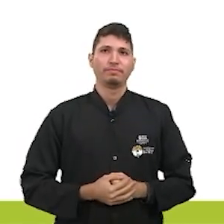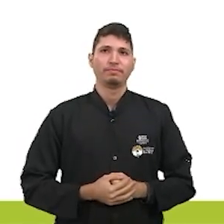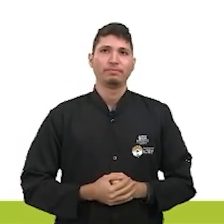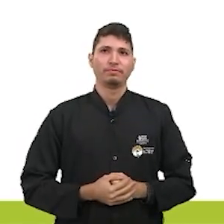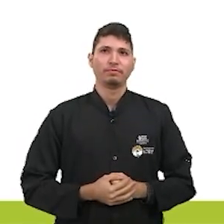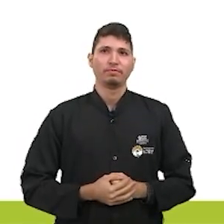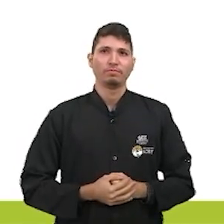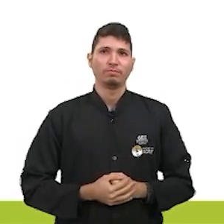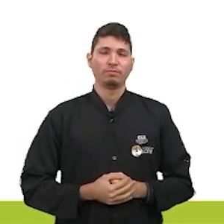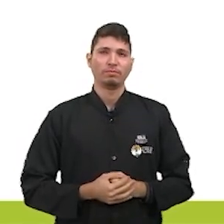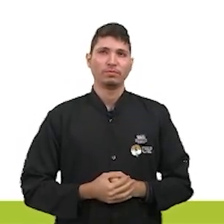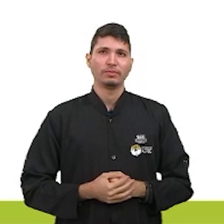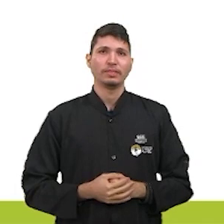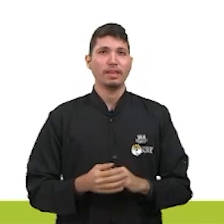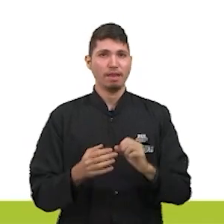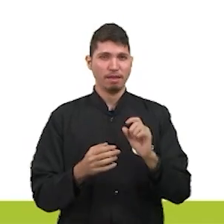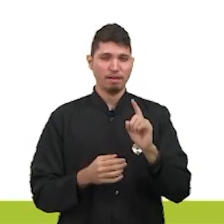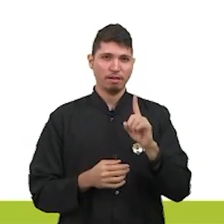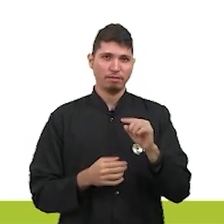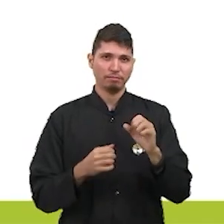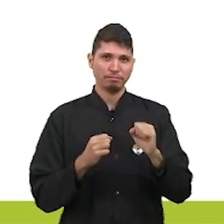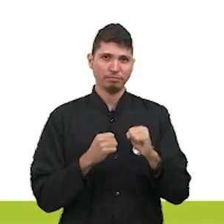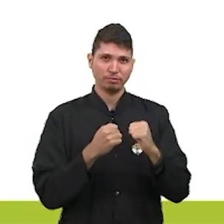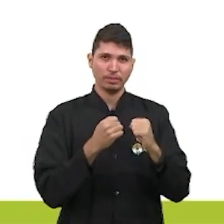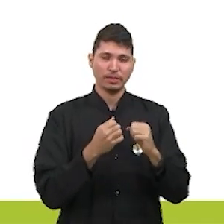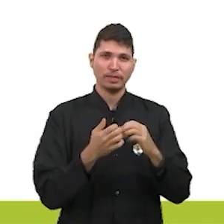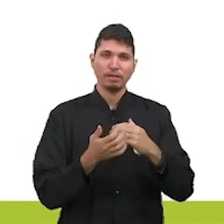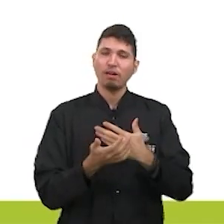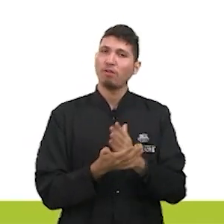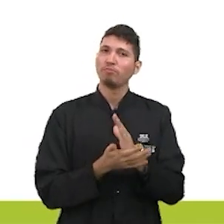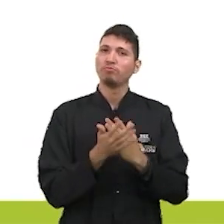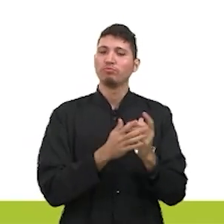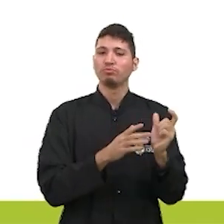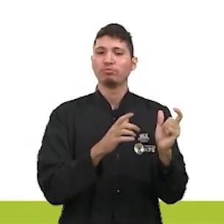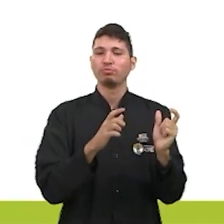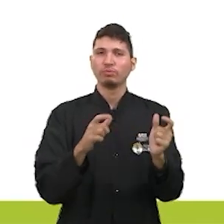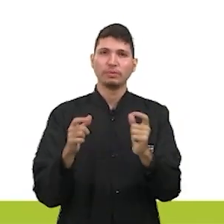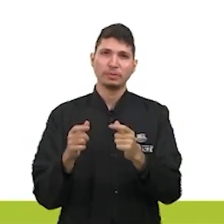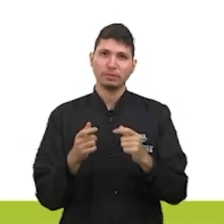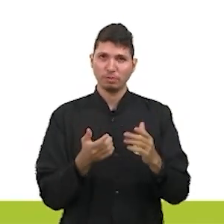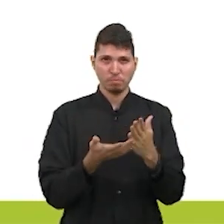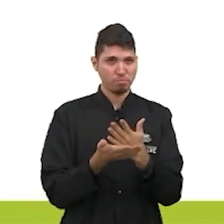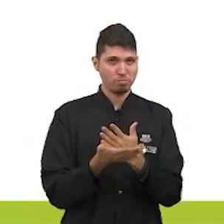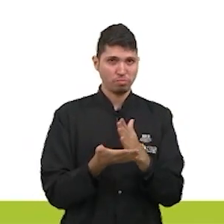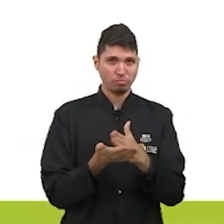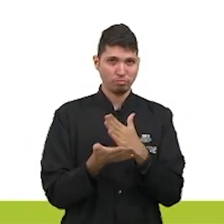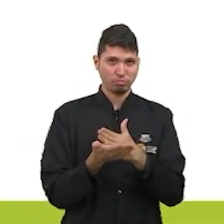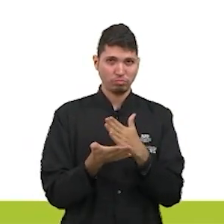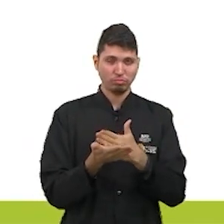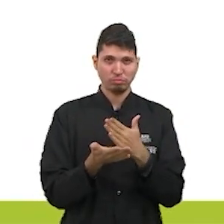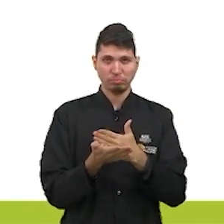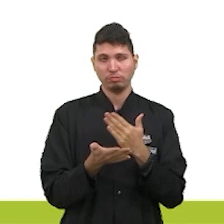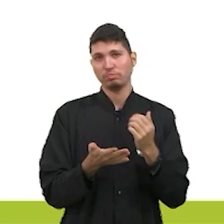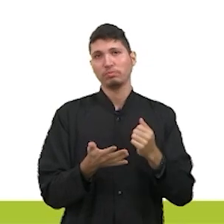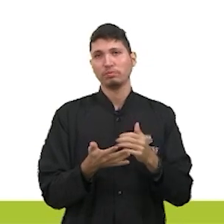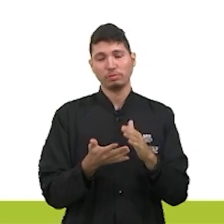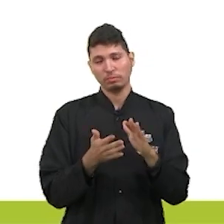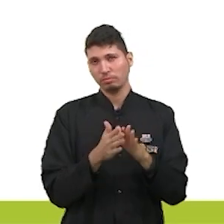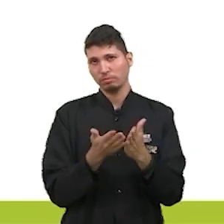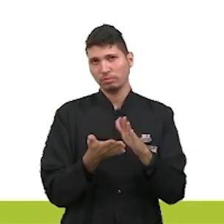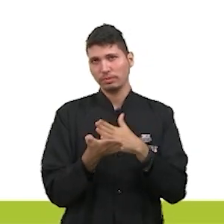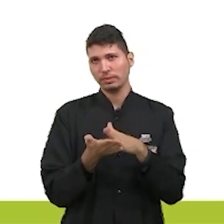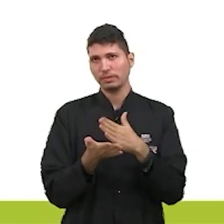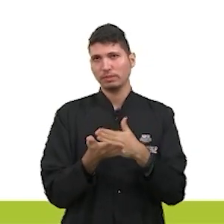íon dipolo é considerado uma força, tem alguns lugares que vocês vão encontrar somente as 3 últimas e não tratando da